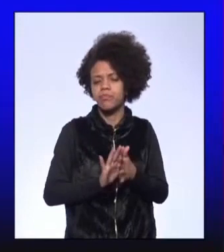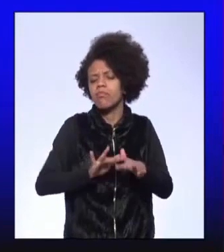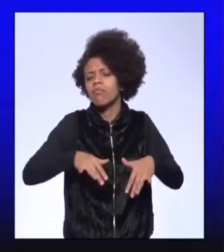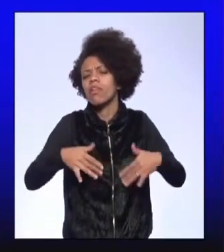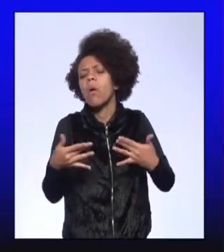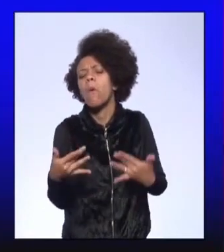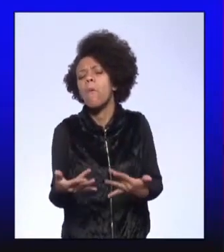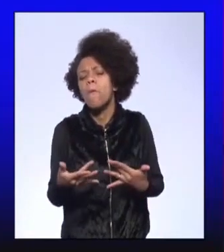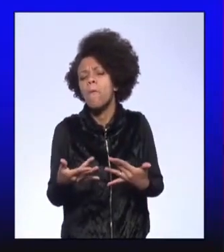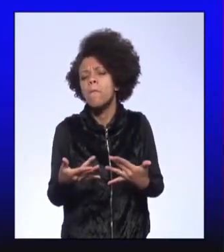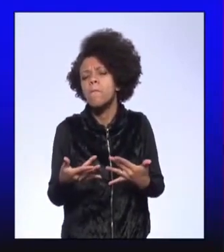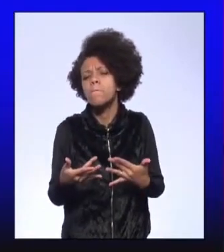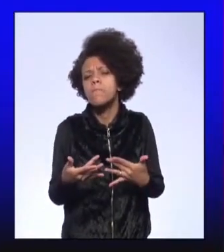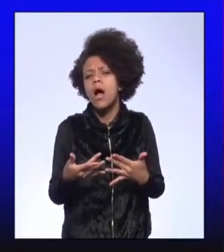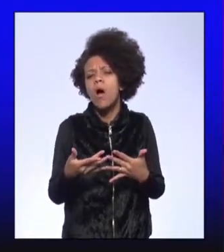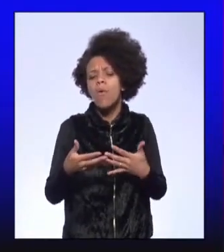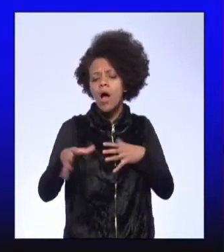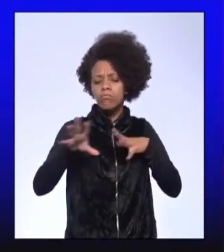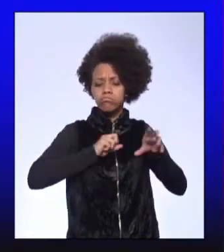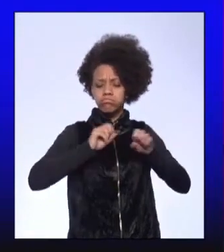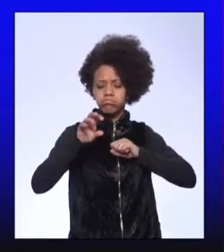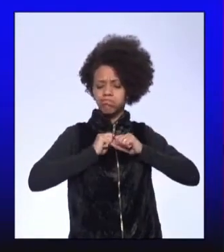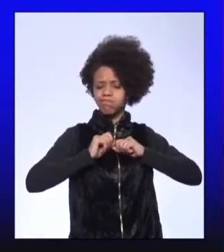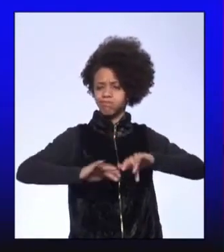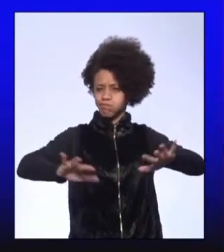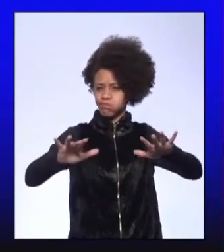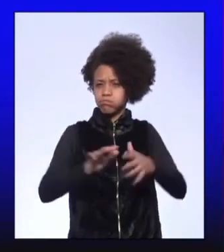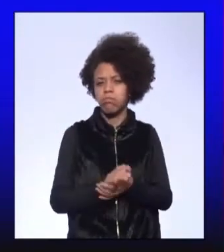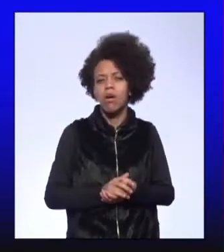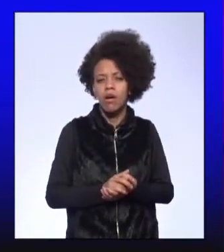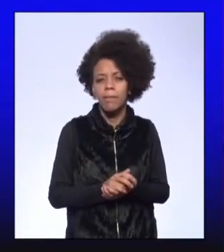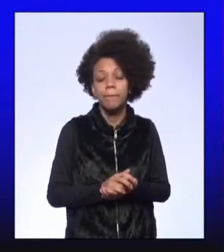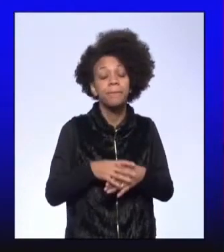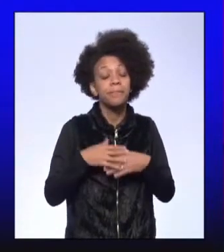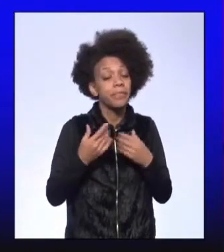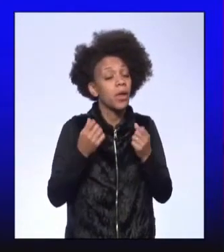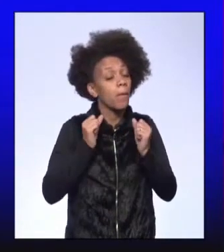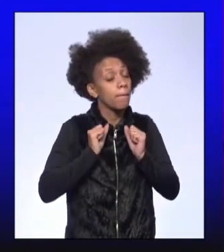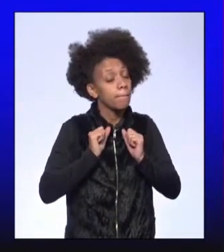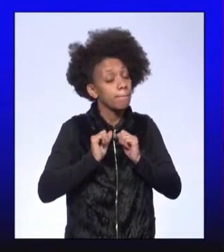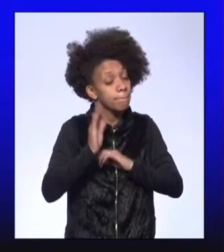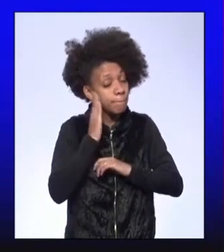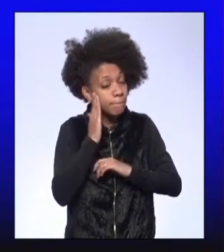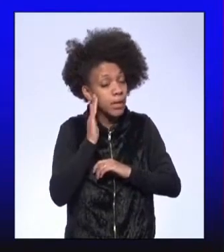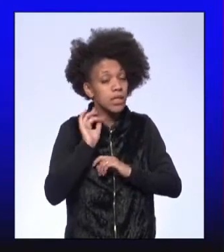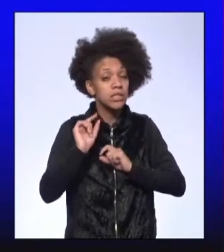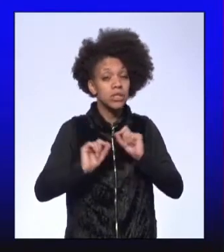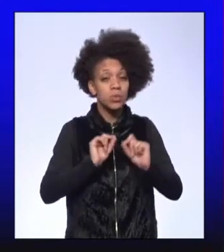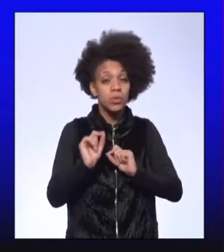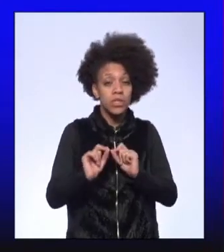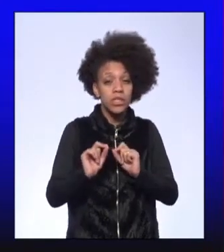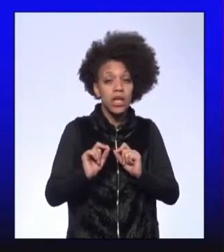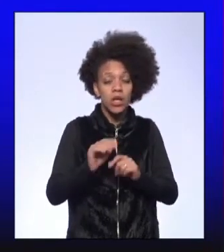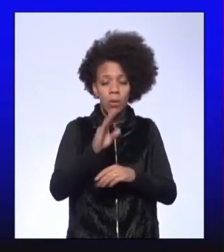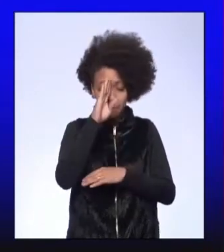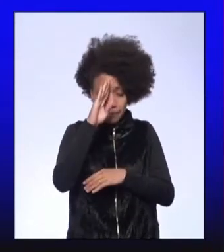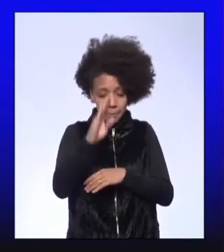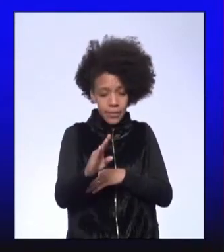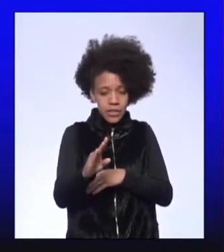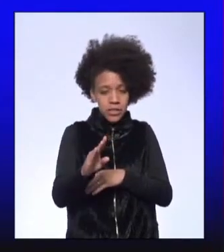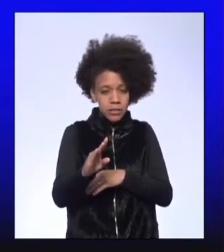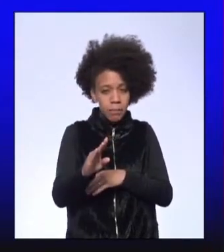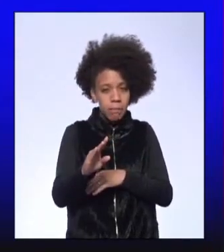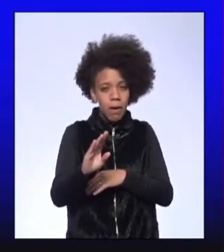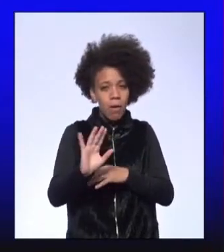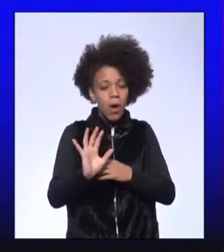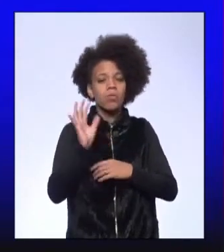os mecanismos de transmissão desse vírus? Então, a gente sabe que o mecanismo o principal mecanismo